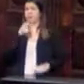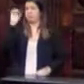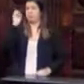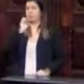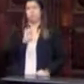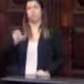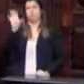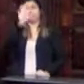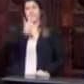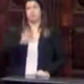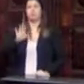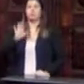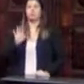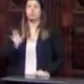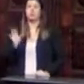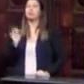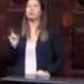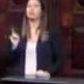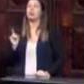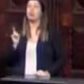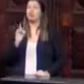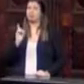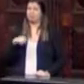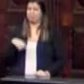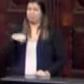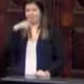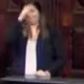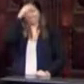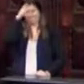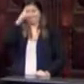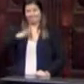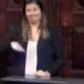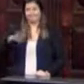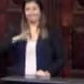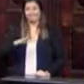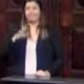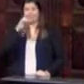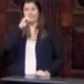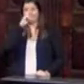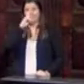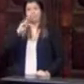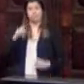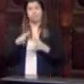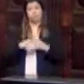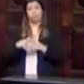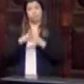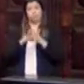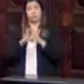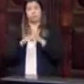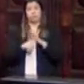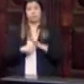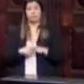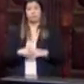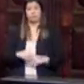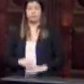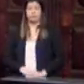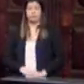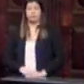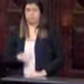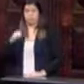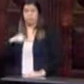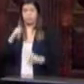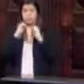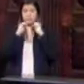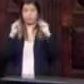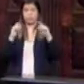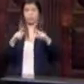nacionais no quesito, na modalidade criminosa, delituosa, roubo de cargos. E a Assembleia